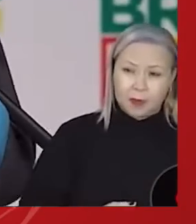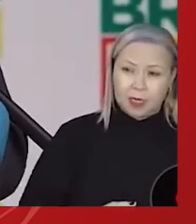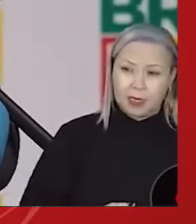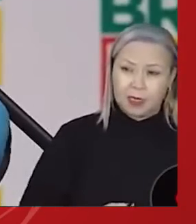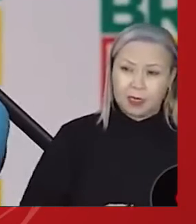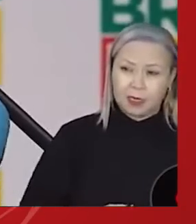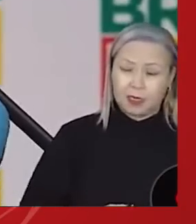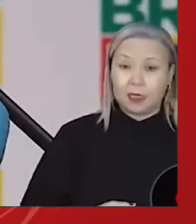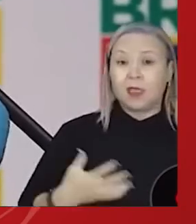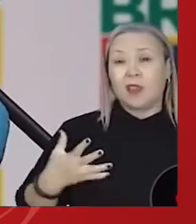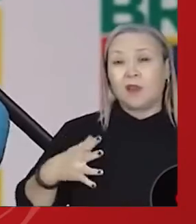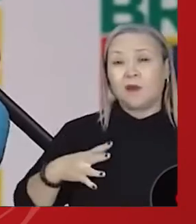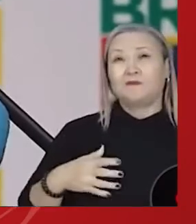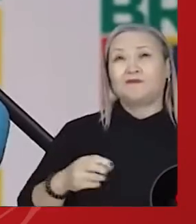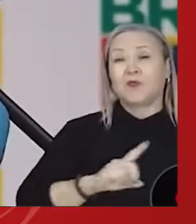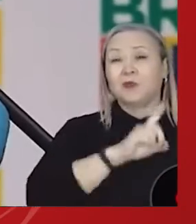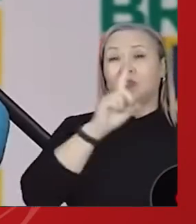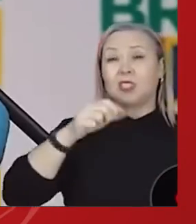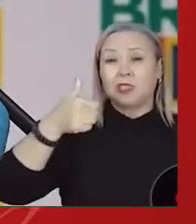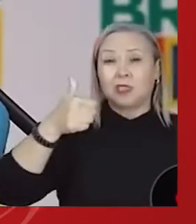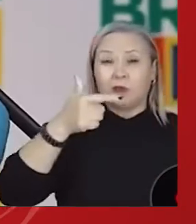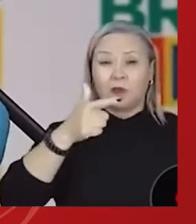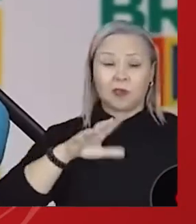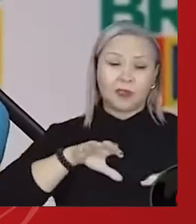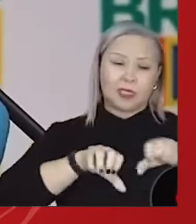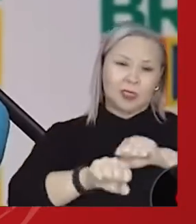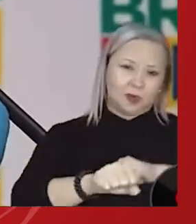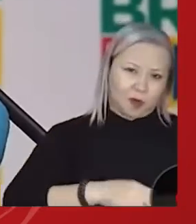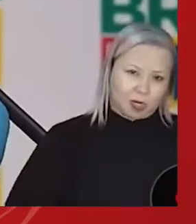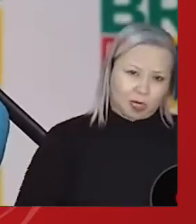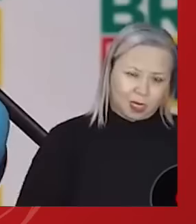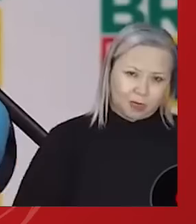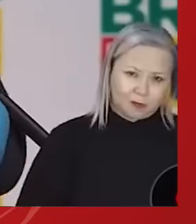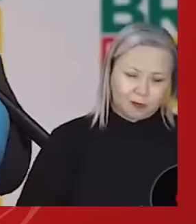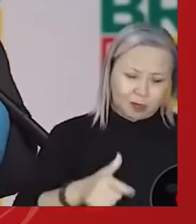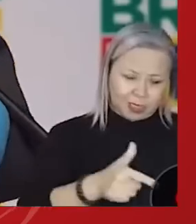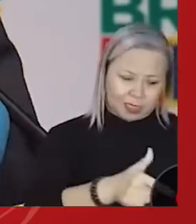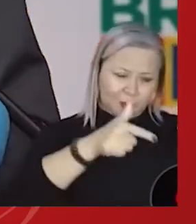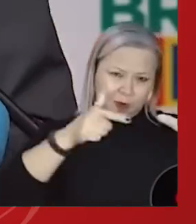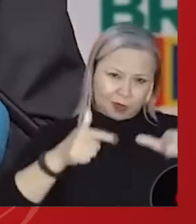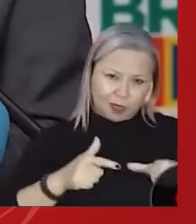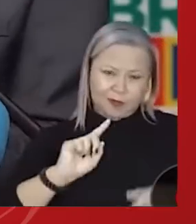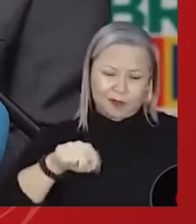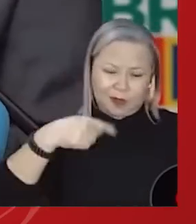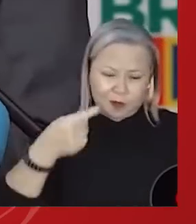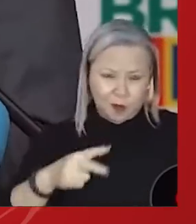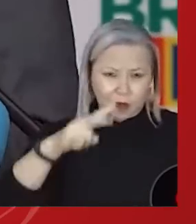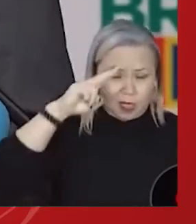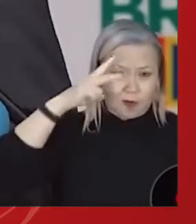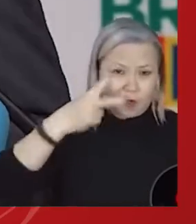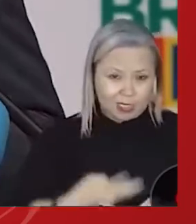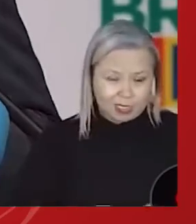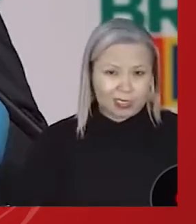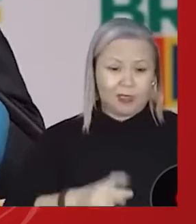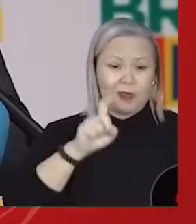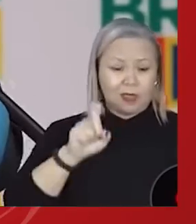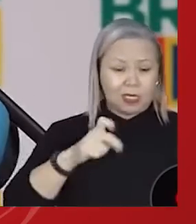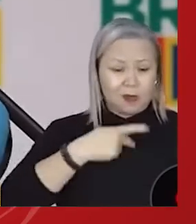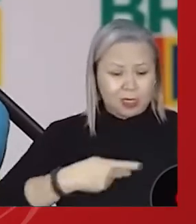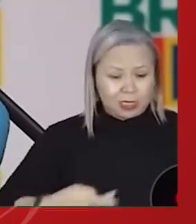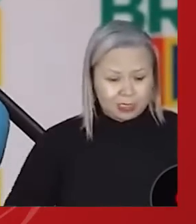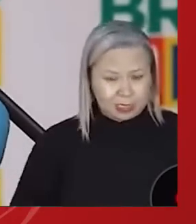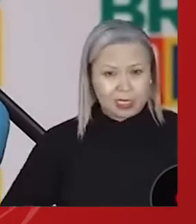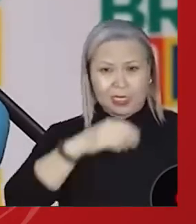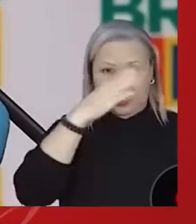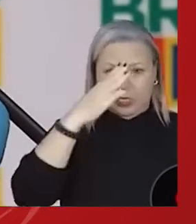dia 12. Então, depois que eu for diplomado, depois que eu for presidente da República, reconhecido e diplomado, aí